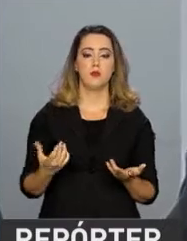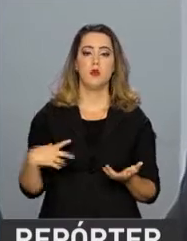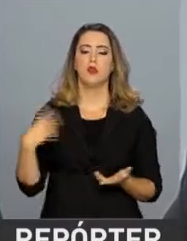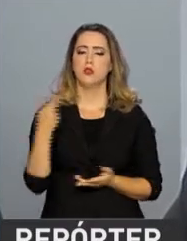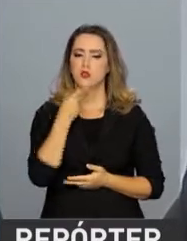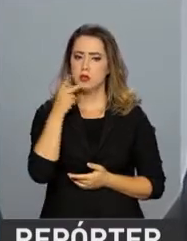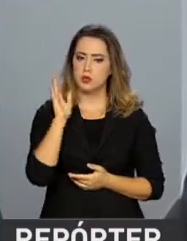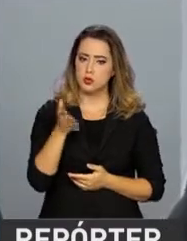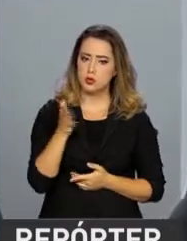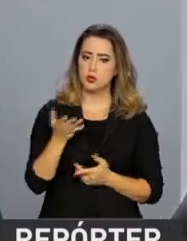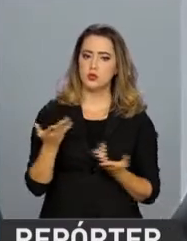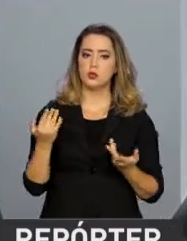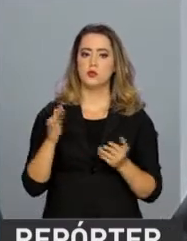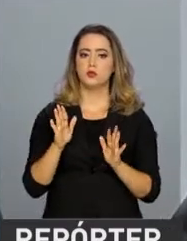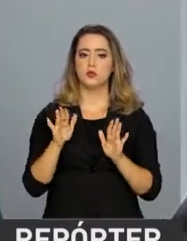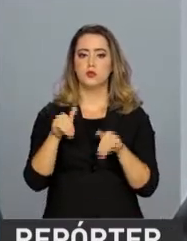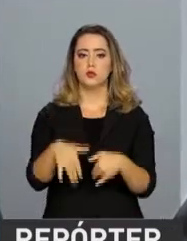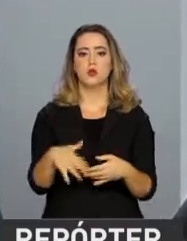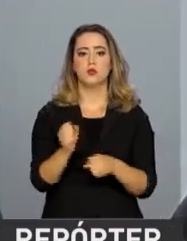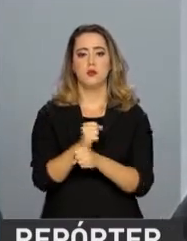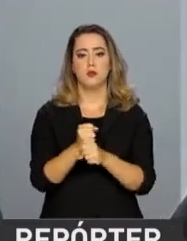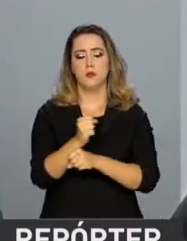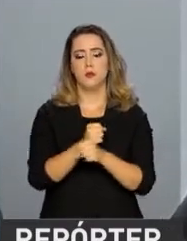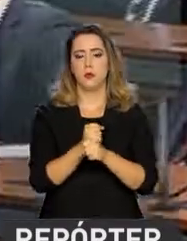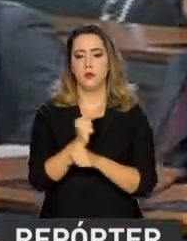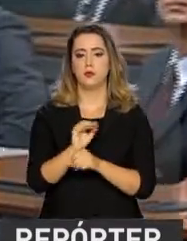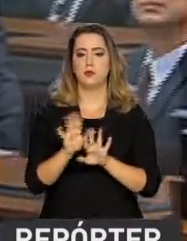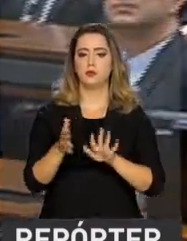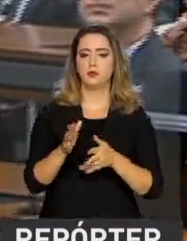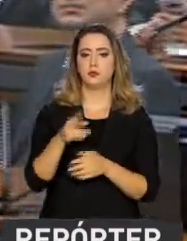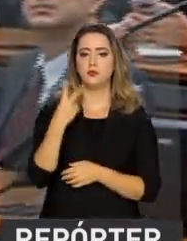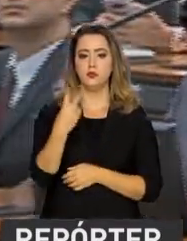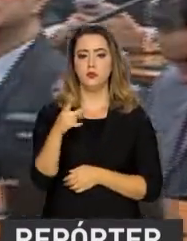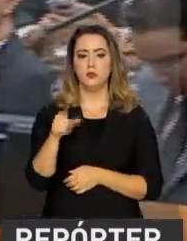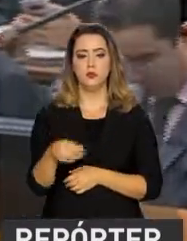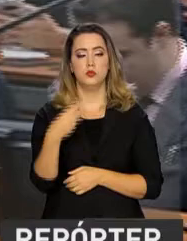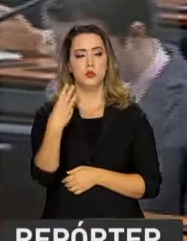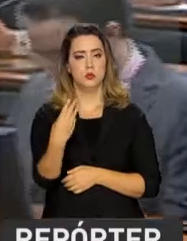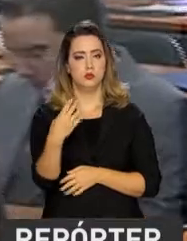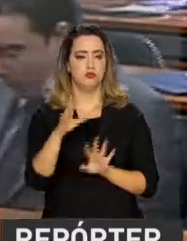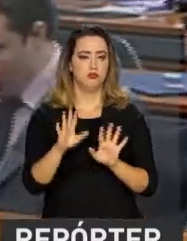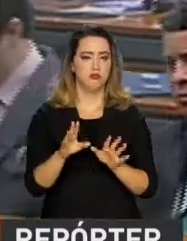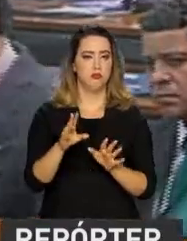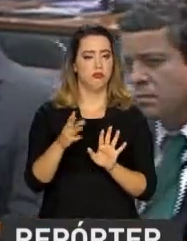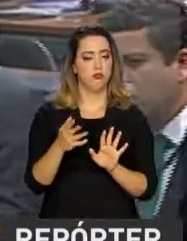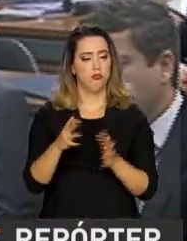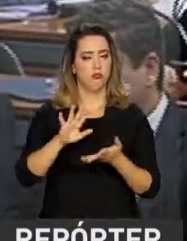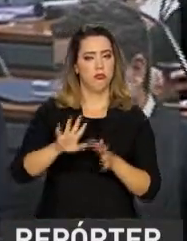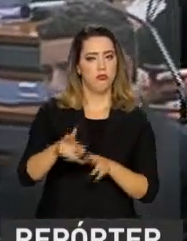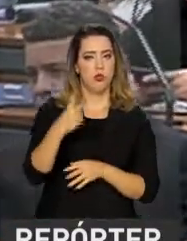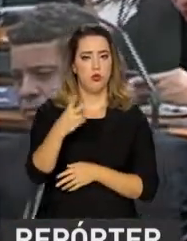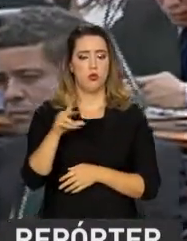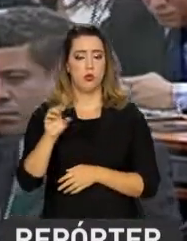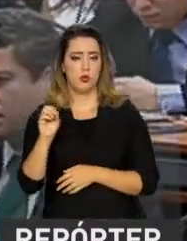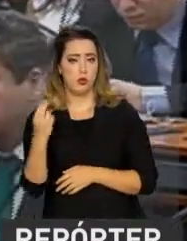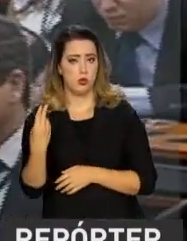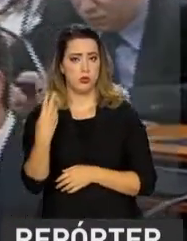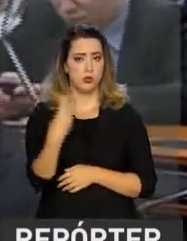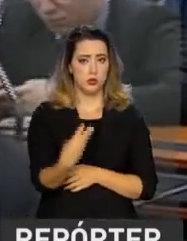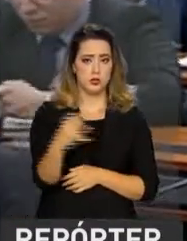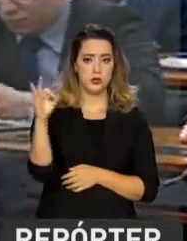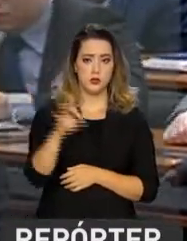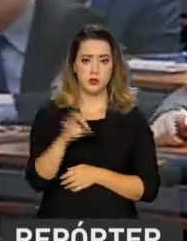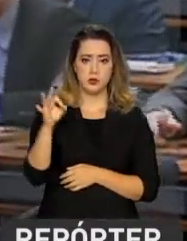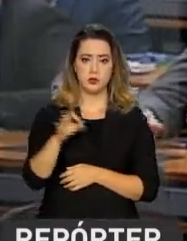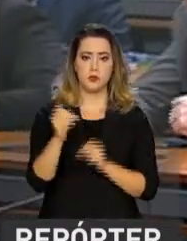como eu diz projeção até o final do final do ano de algo em torno de 26 3% a produção de veículos que